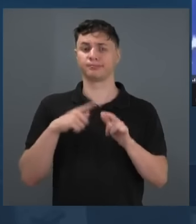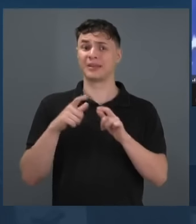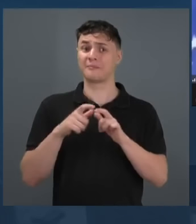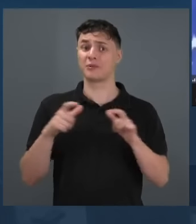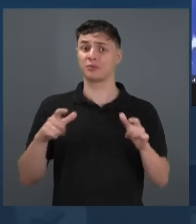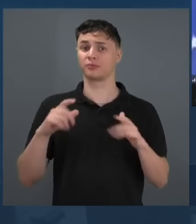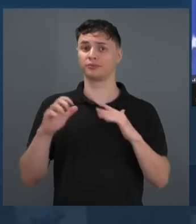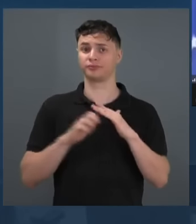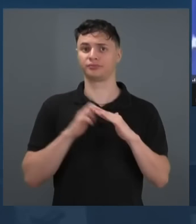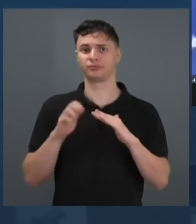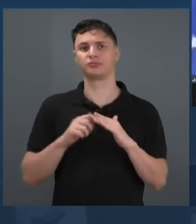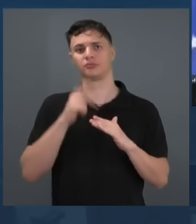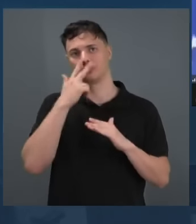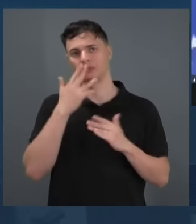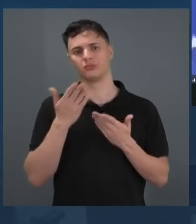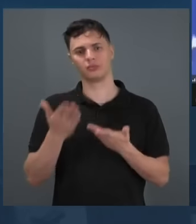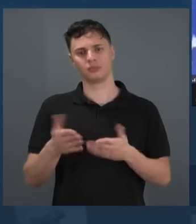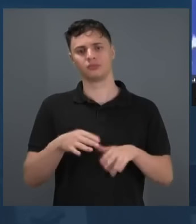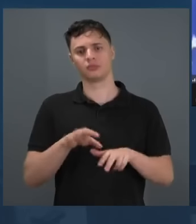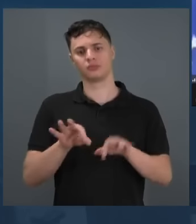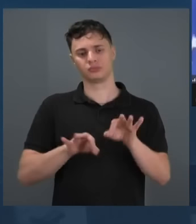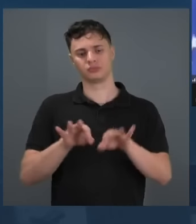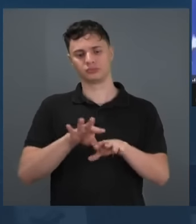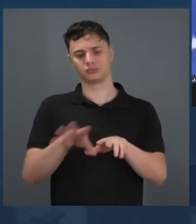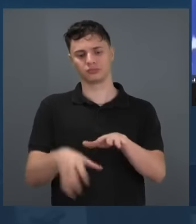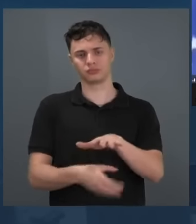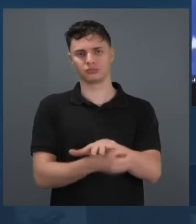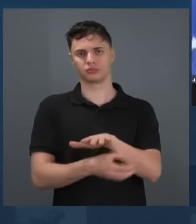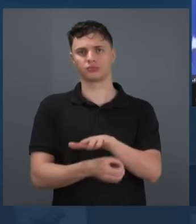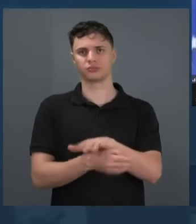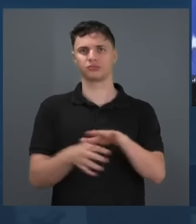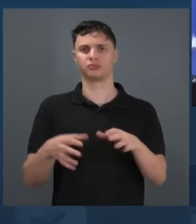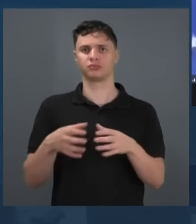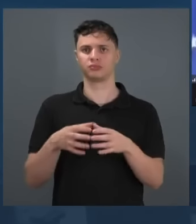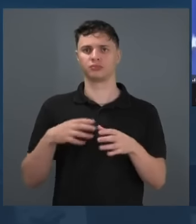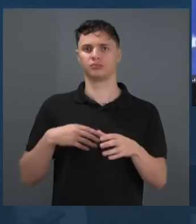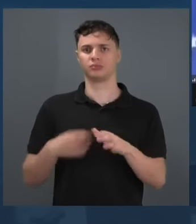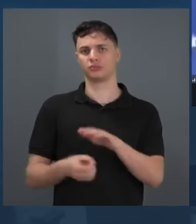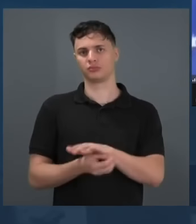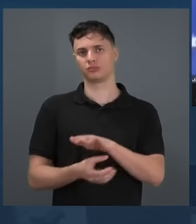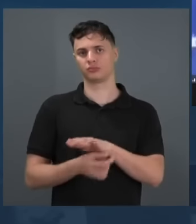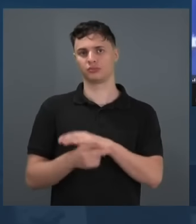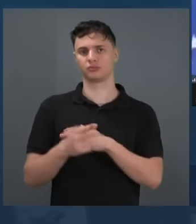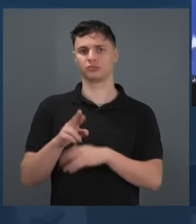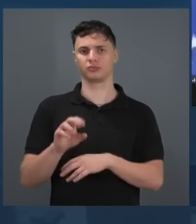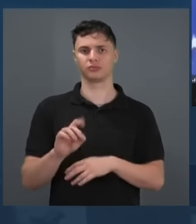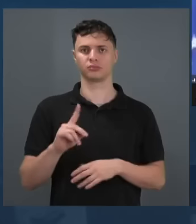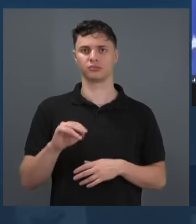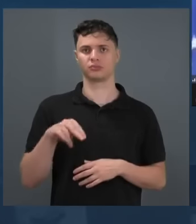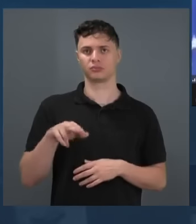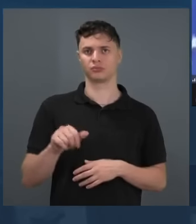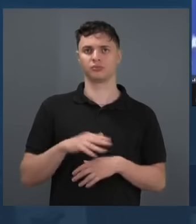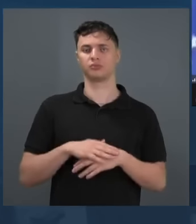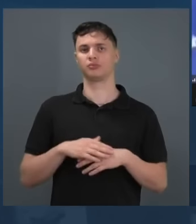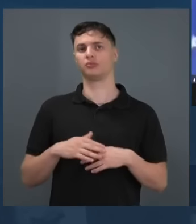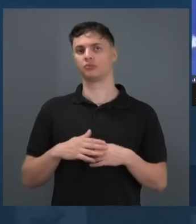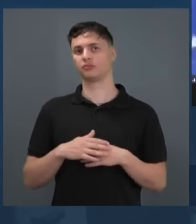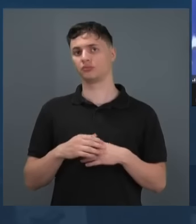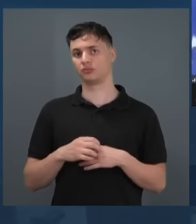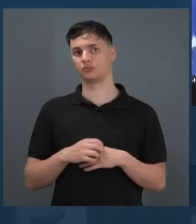empresas simplesmente organizava um departamento de propinas. Agora está em